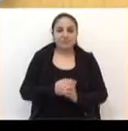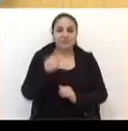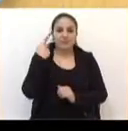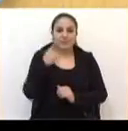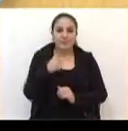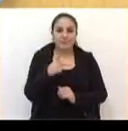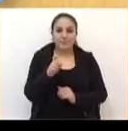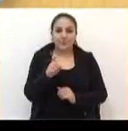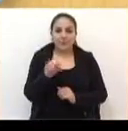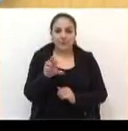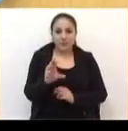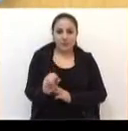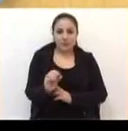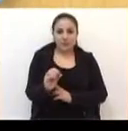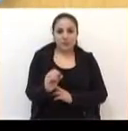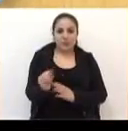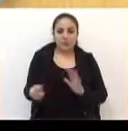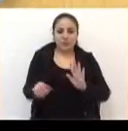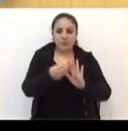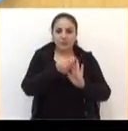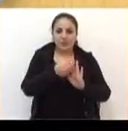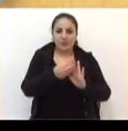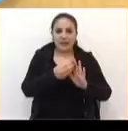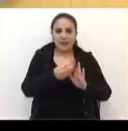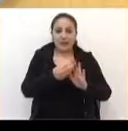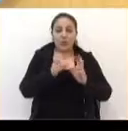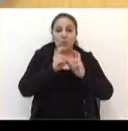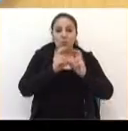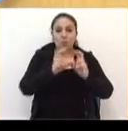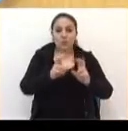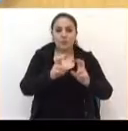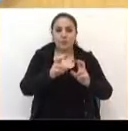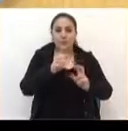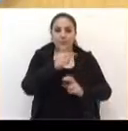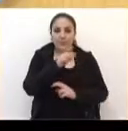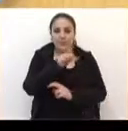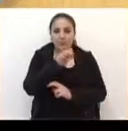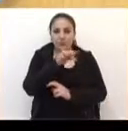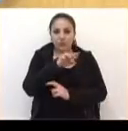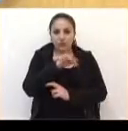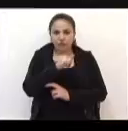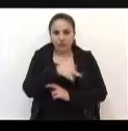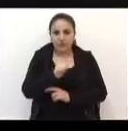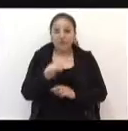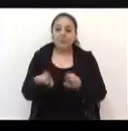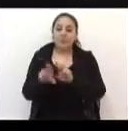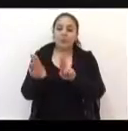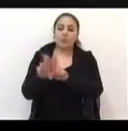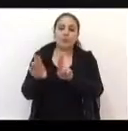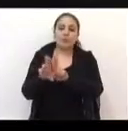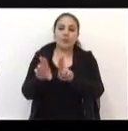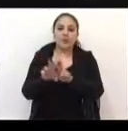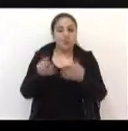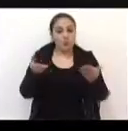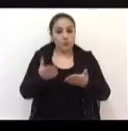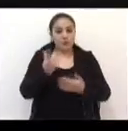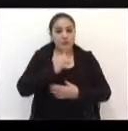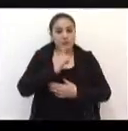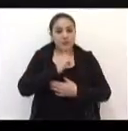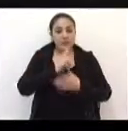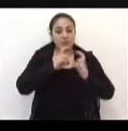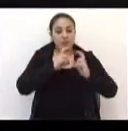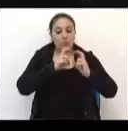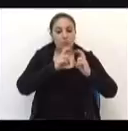Danelli sugere implementação de linha de ônibus entre o bairro Planaltina e a UPF. Hoje tem o ônibus que vem